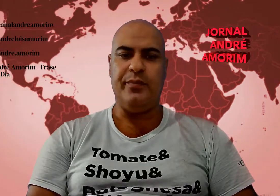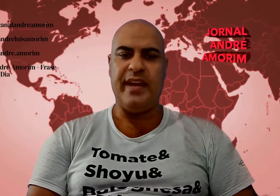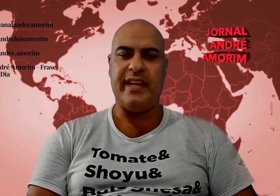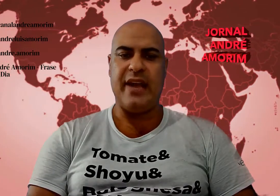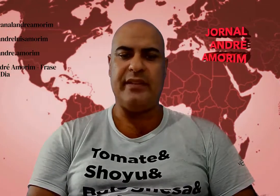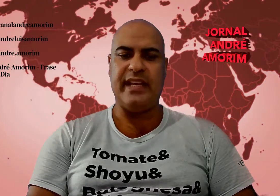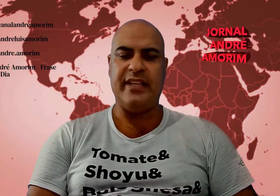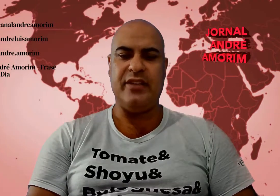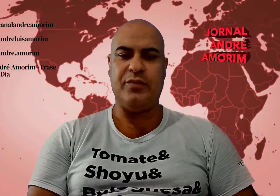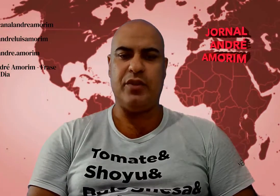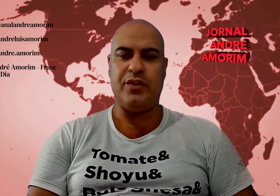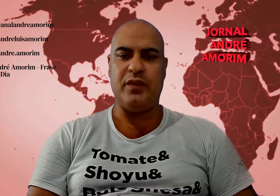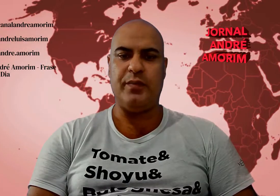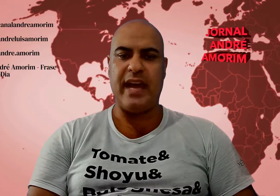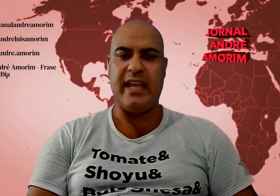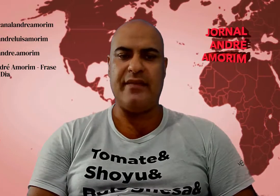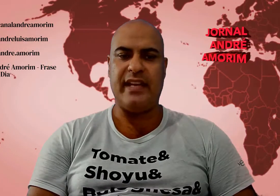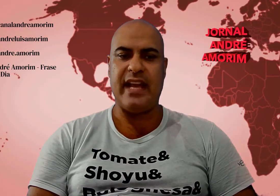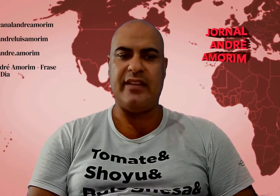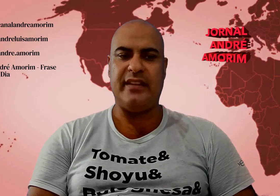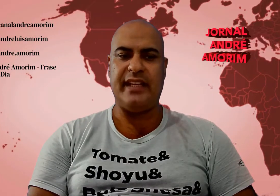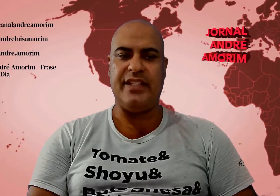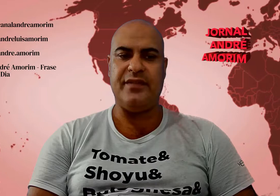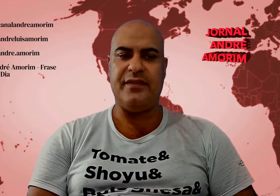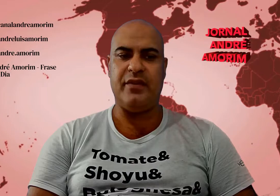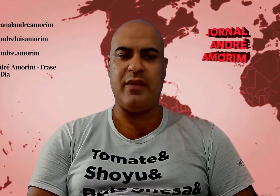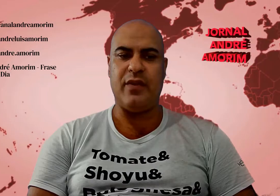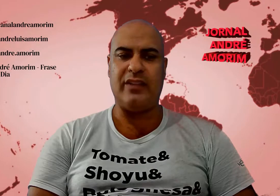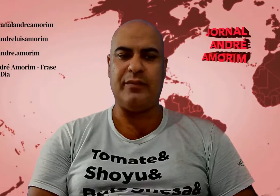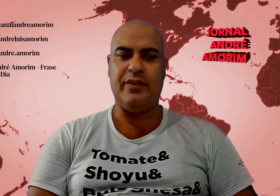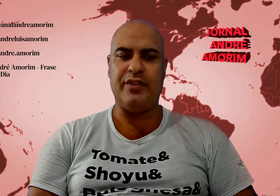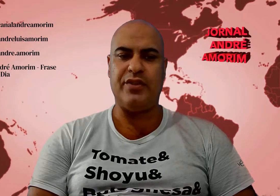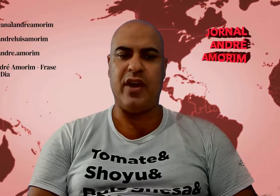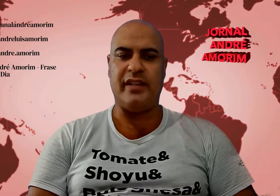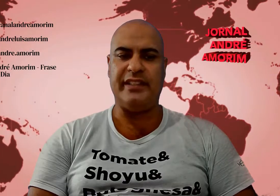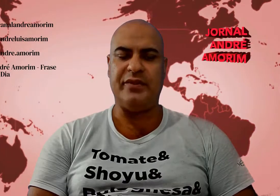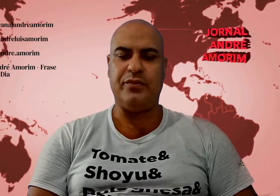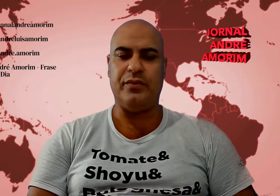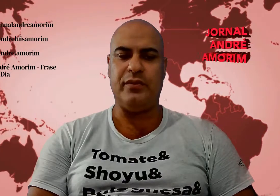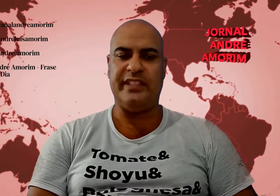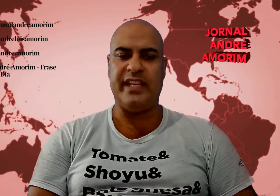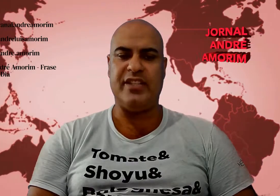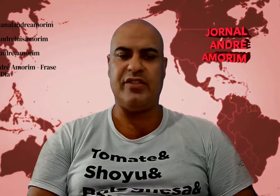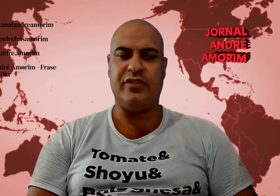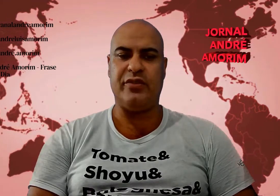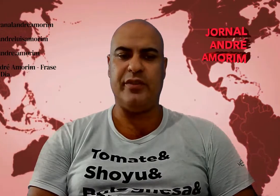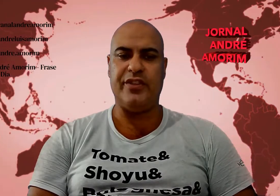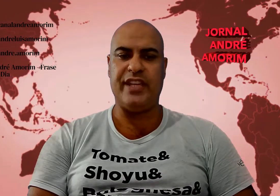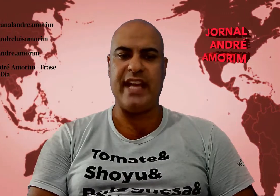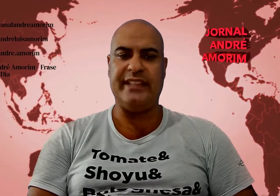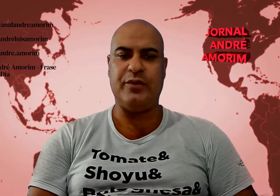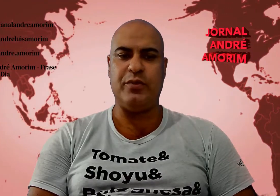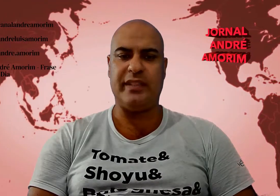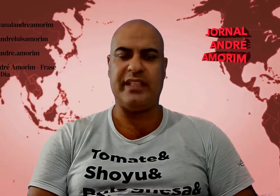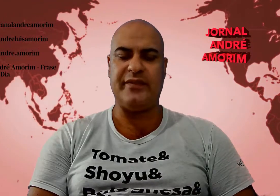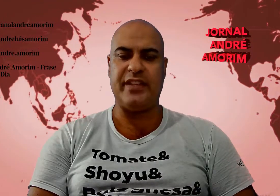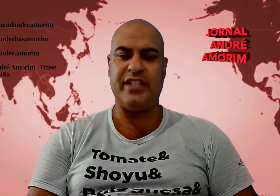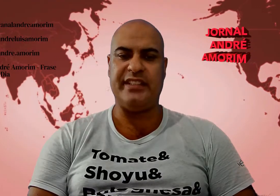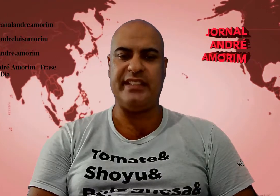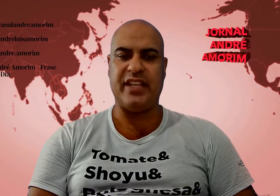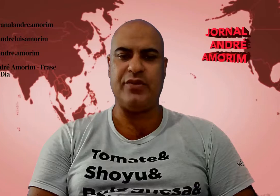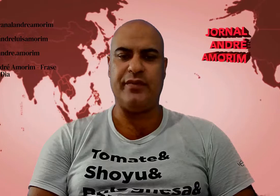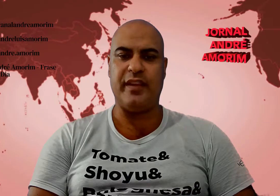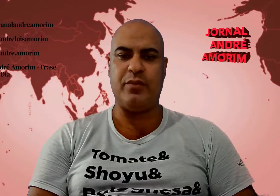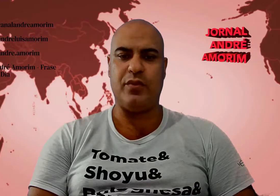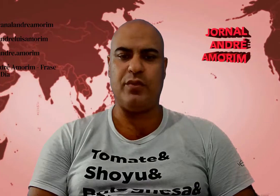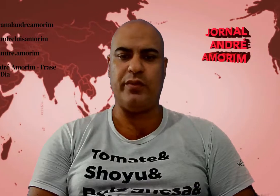destruiu um super carro italiano esportivo do pai, avaliado em 3,4 milhões de dólares. Cerca de 18 milhões de reais na última terça-feira,